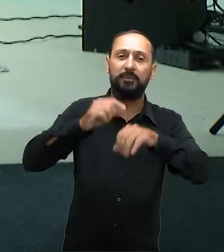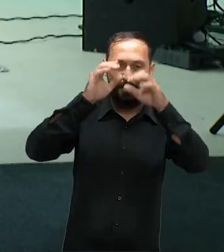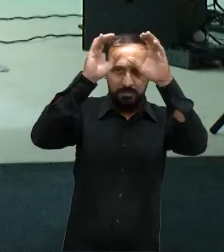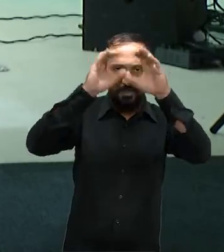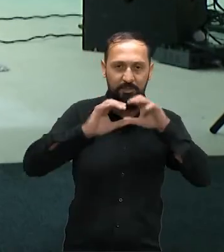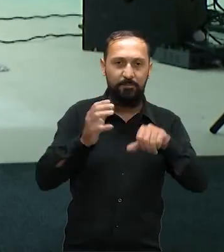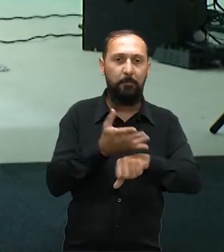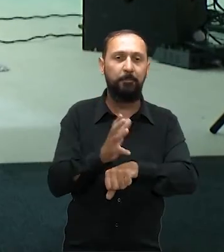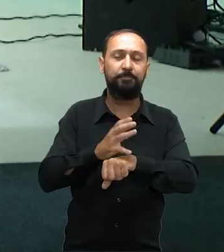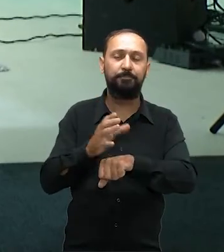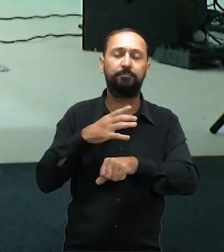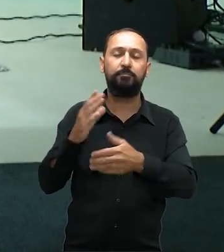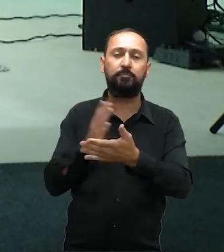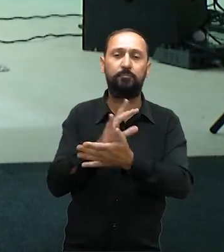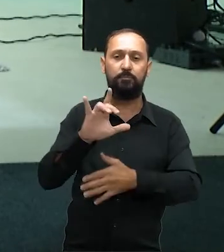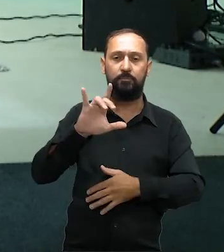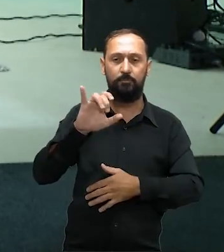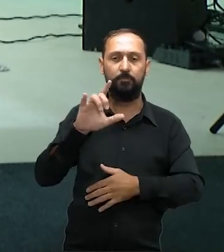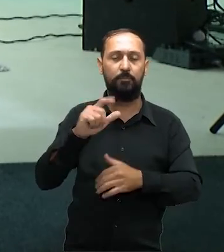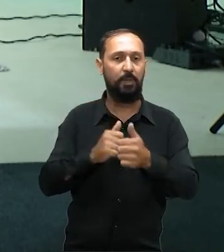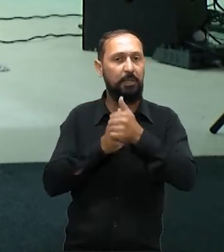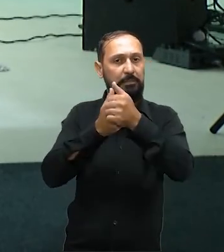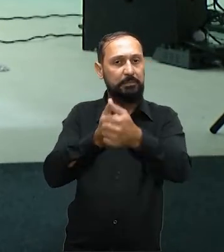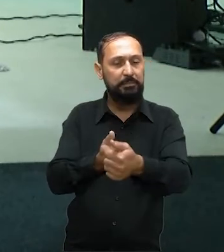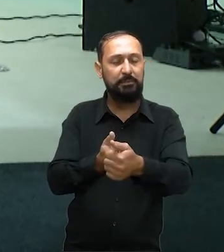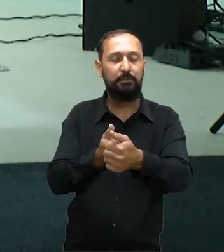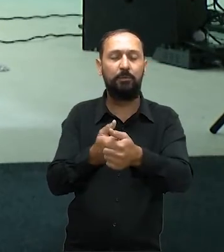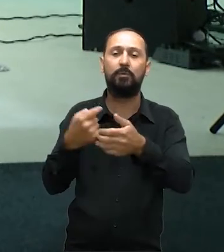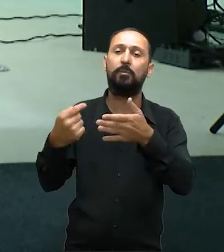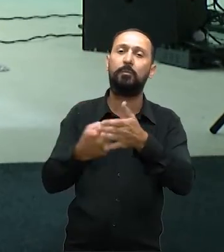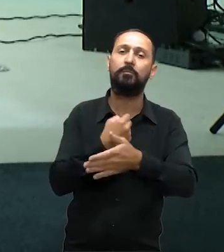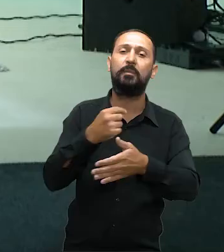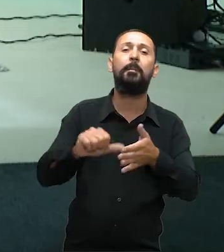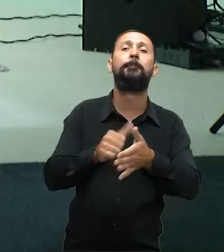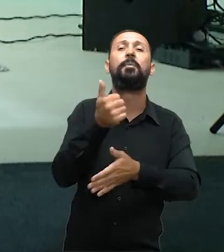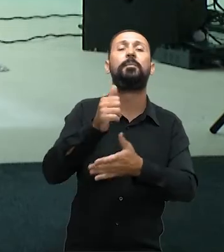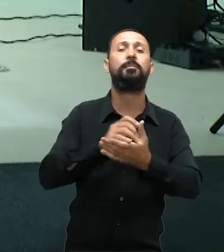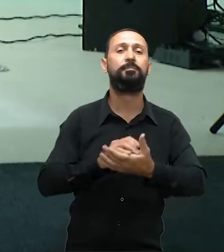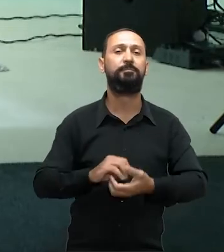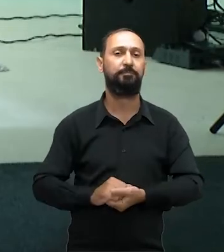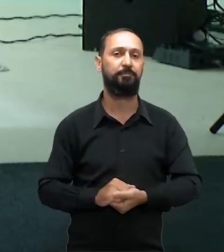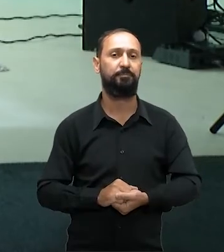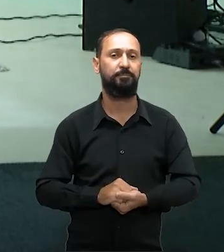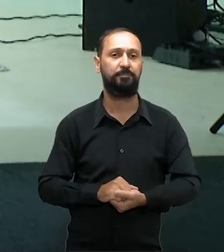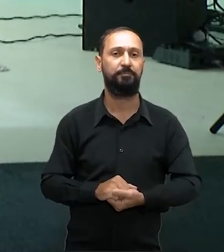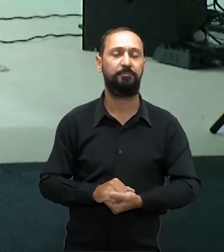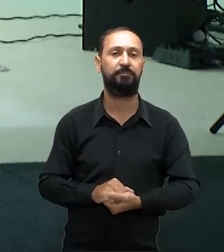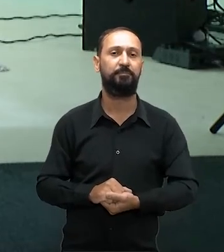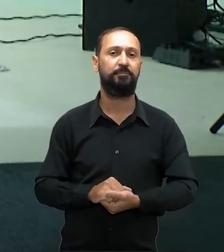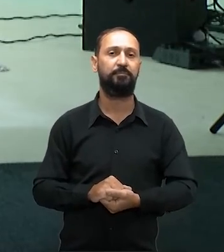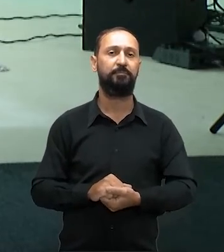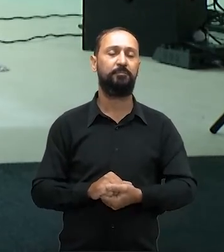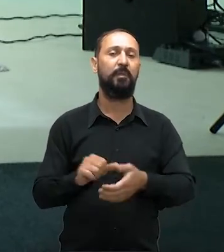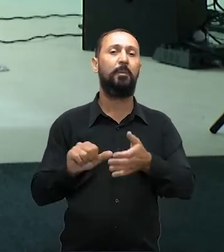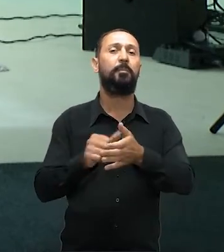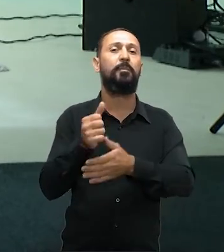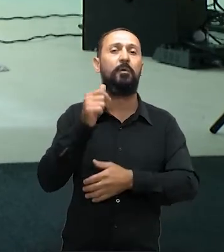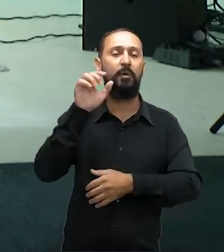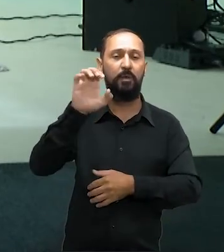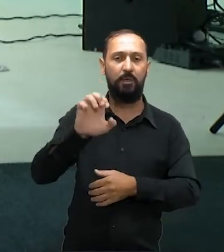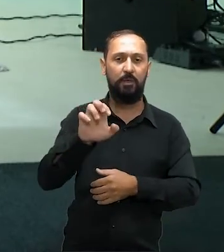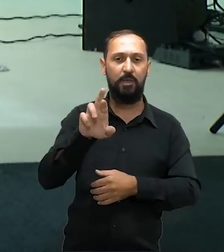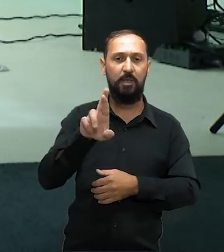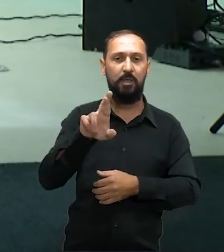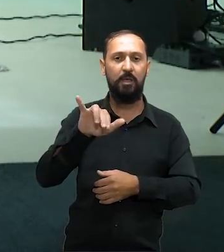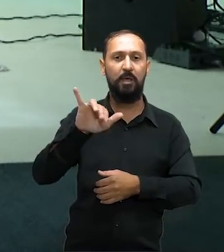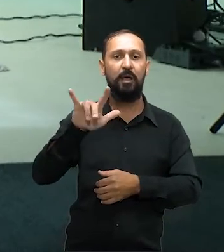nós temos aqui algumas perguntas dos seguidores da Assembleia Legislativa. Fala a primeira para a gente, Areta. Vamos lá. A primeira quem fez